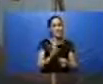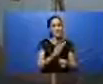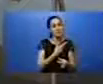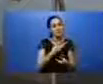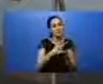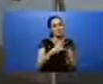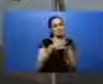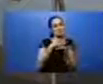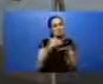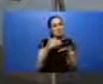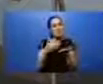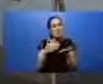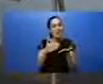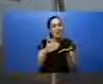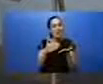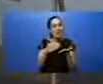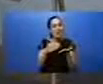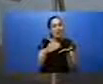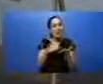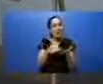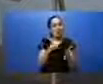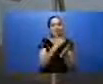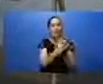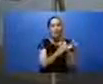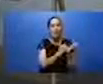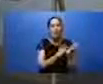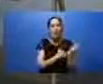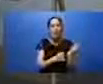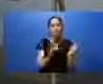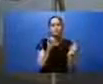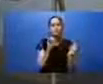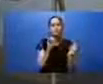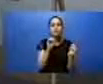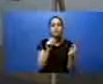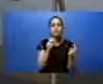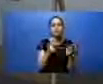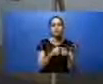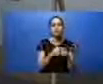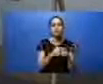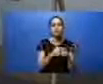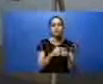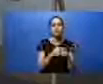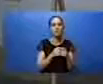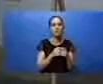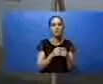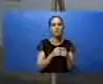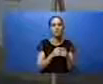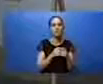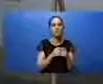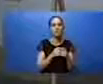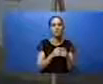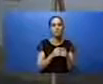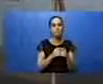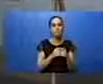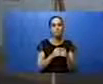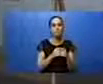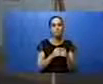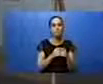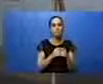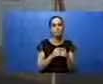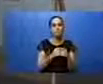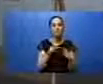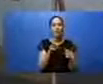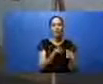começar introduzindo através do todo referência. O que é isso? Vamos utilizar